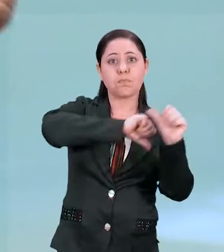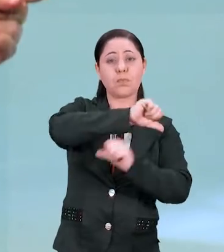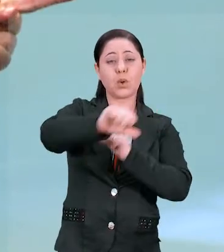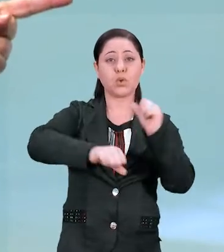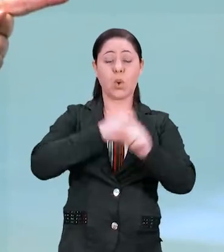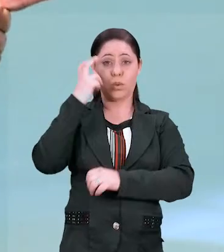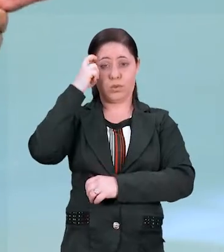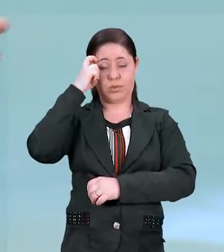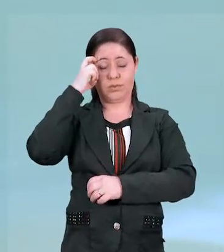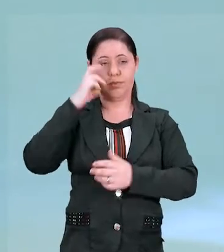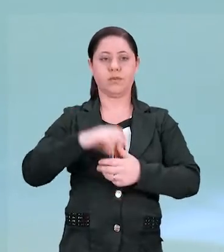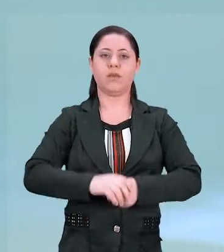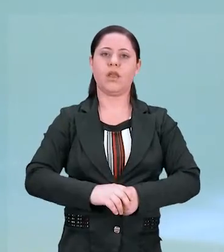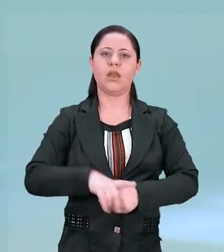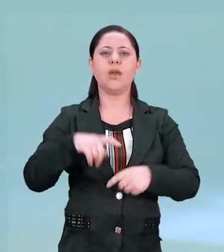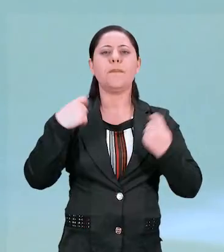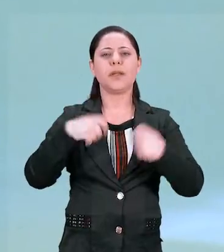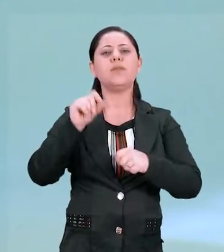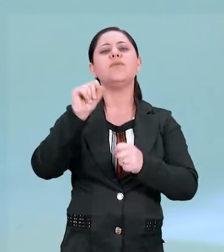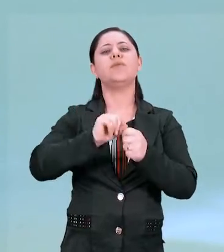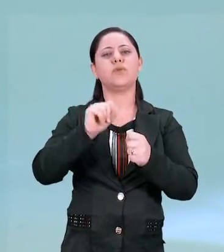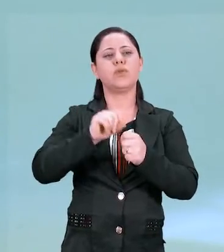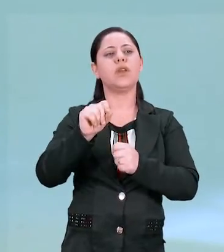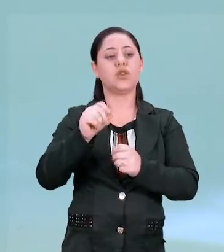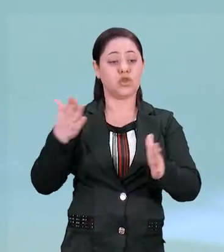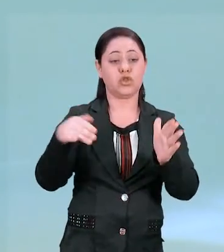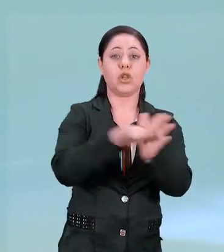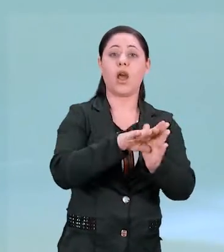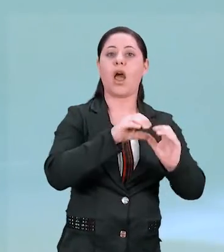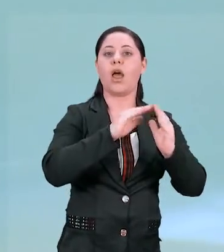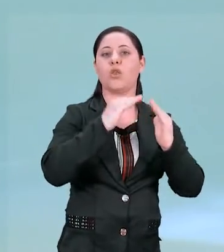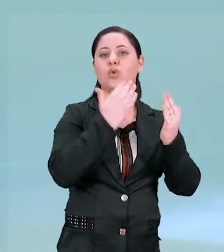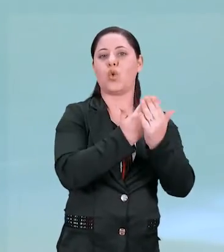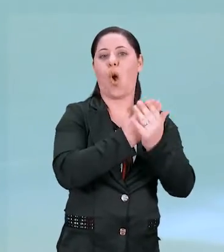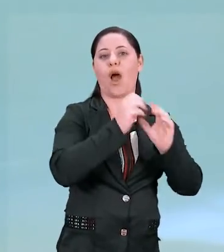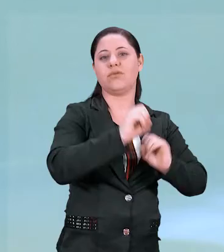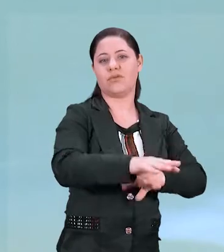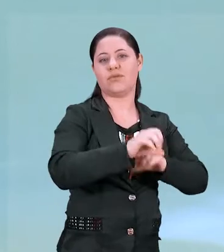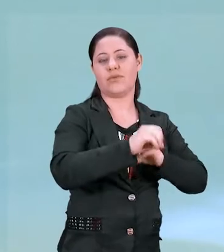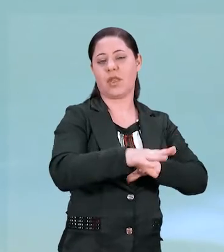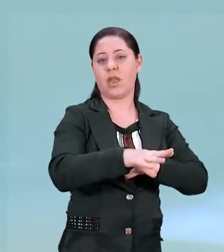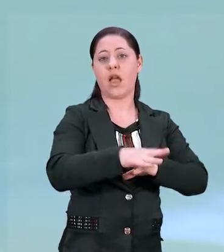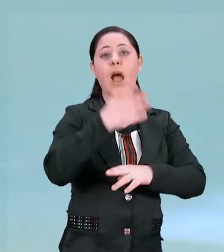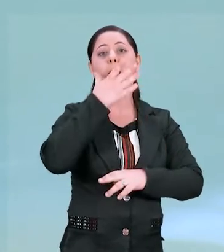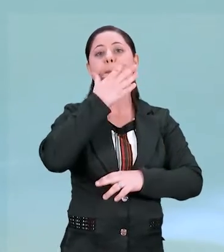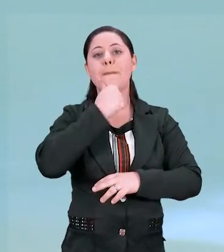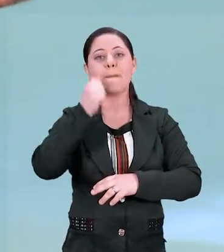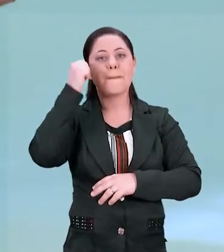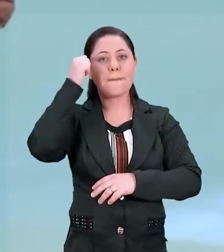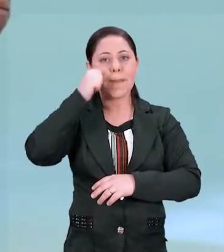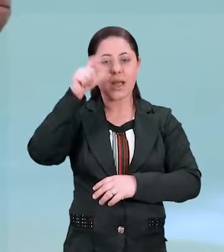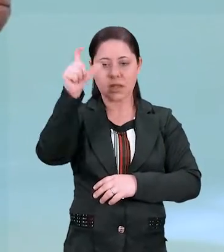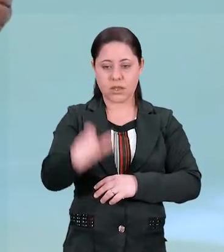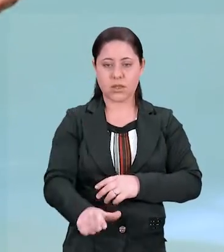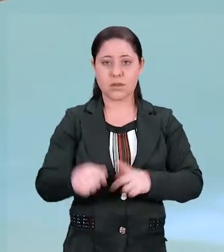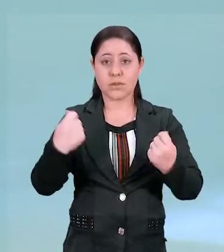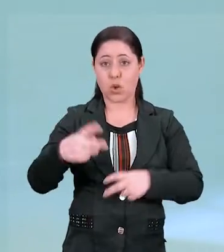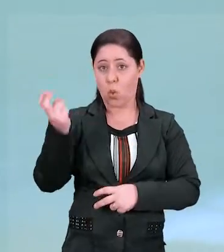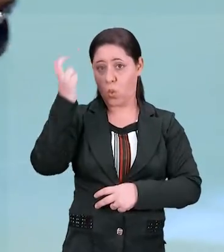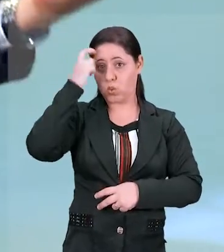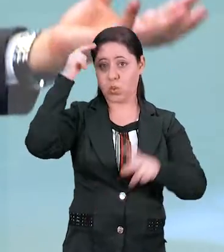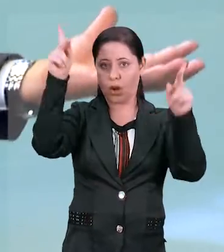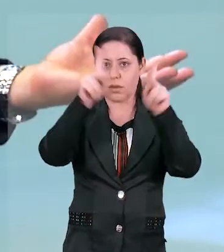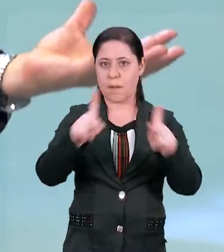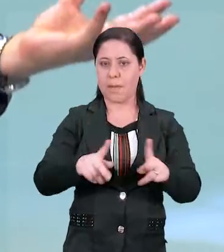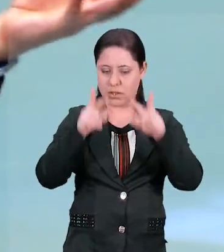Nós temos que evoluir. Nós temos que chegar na escola. O menino, a menina, tem que crescer na cultura da paz e